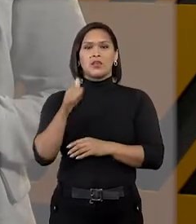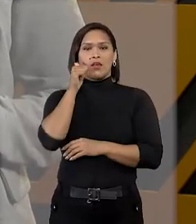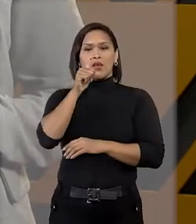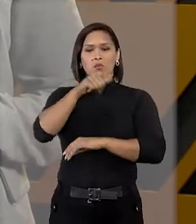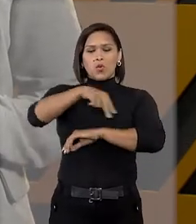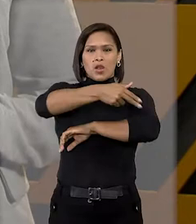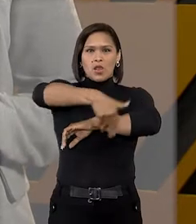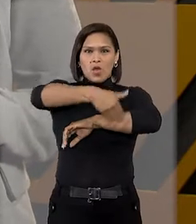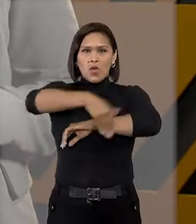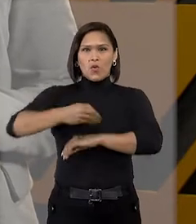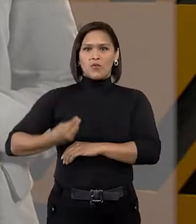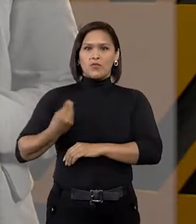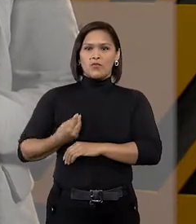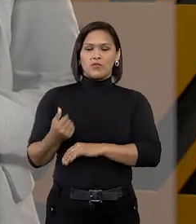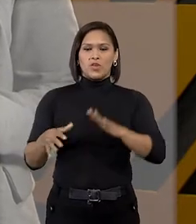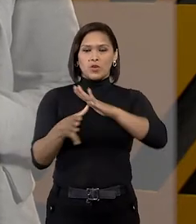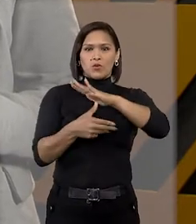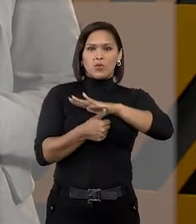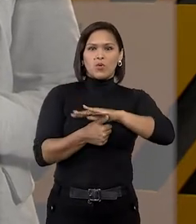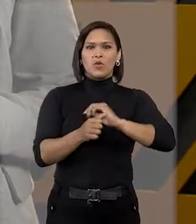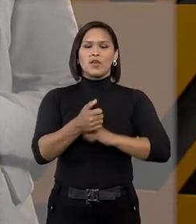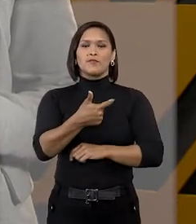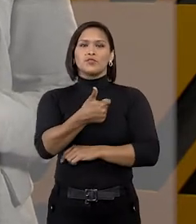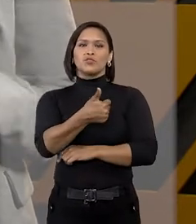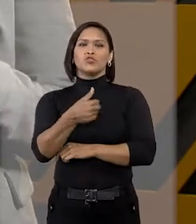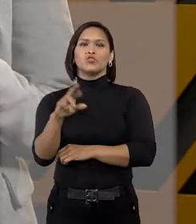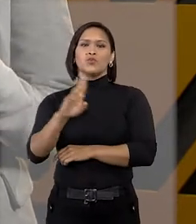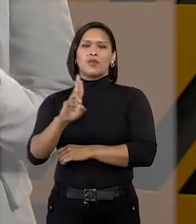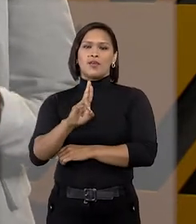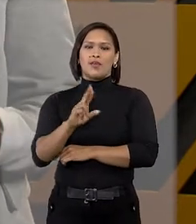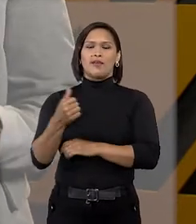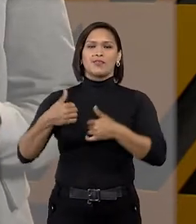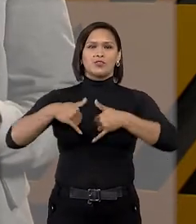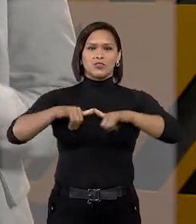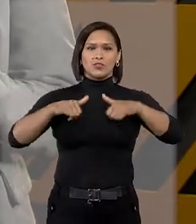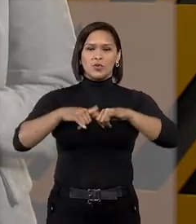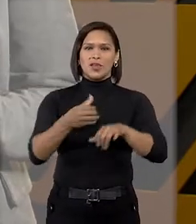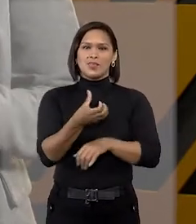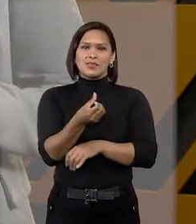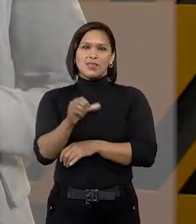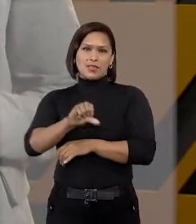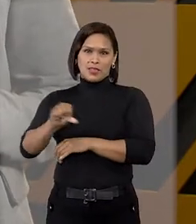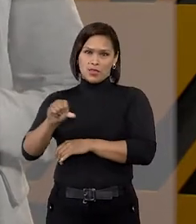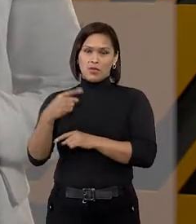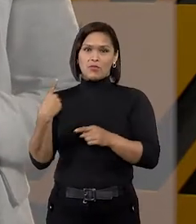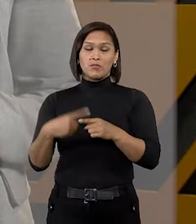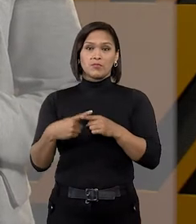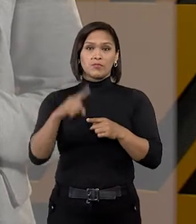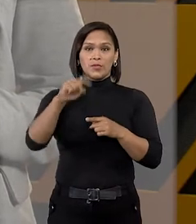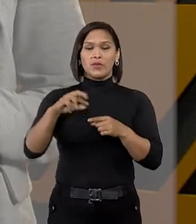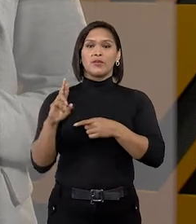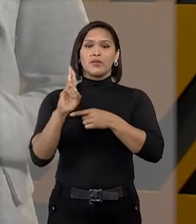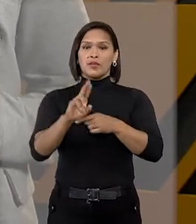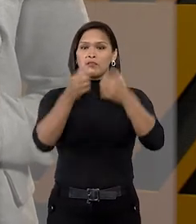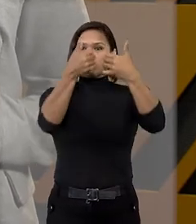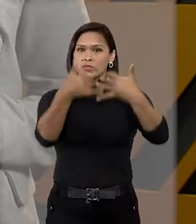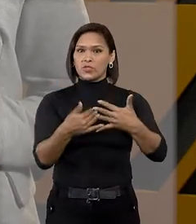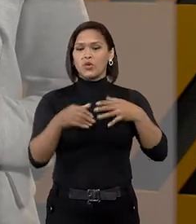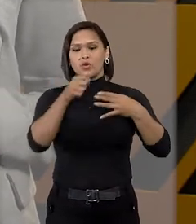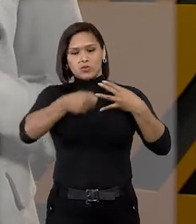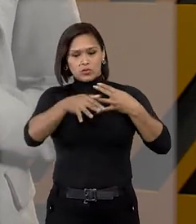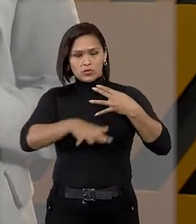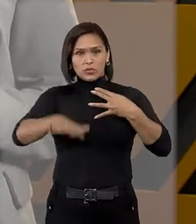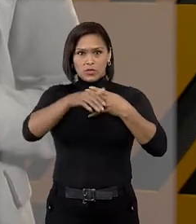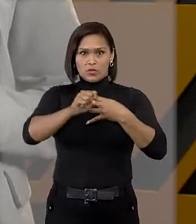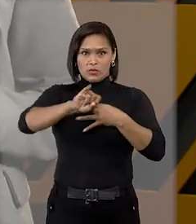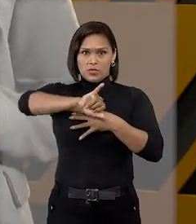a moradora de rua que furtou alimentos avaliados em R$ 21,69. O relator apontou